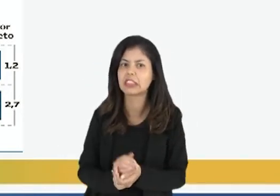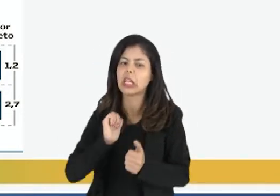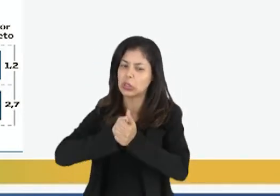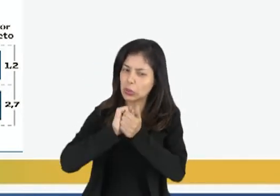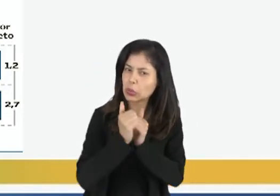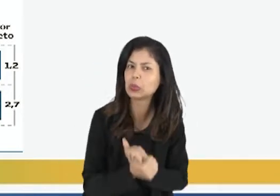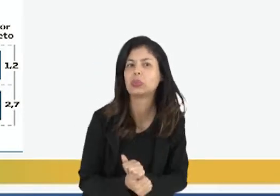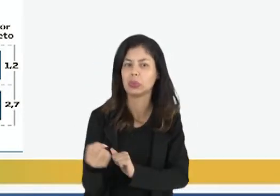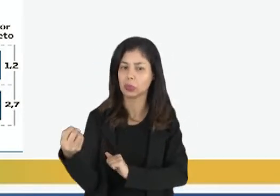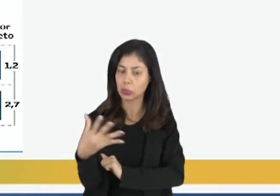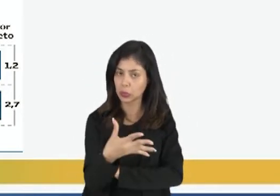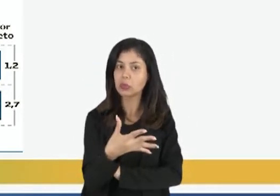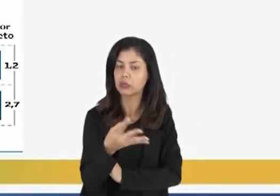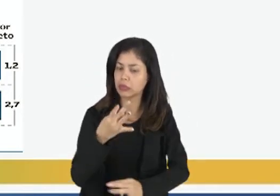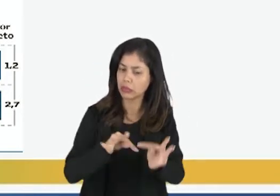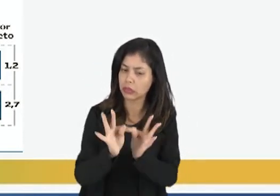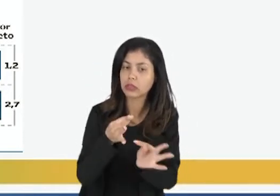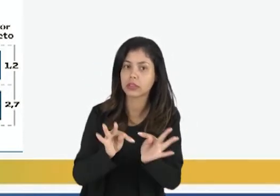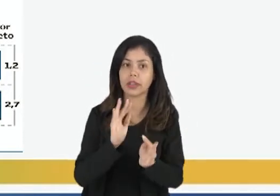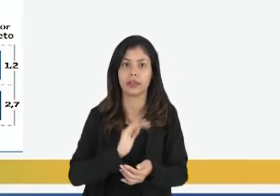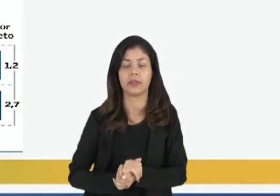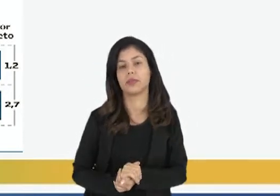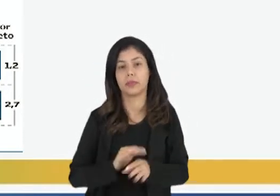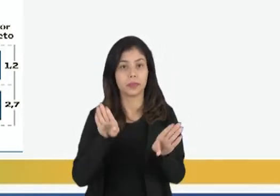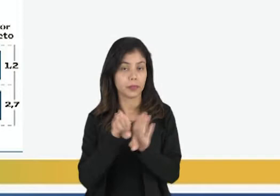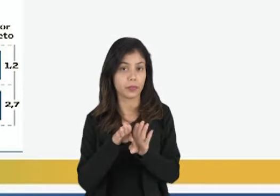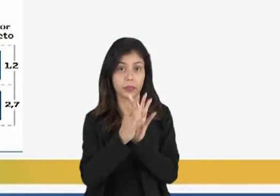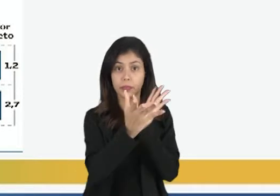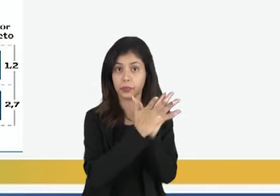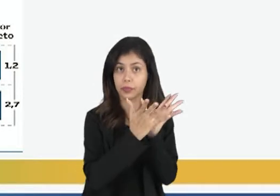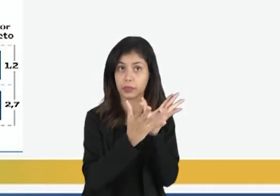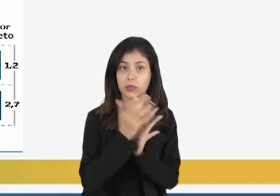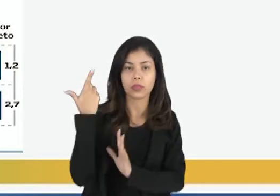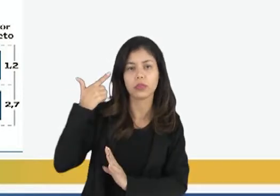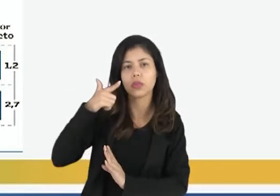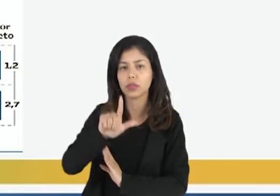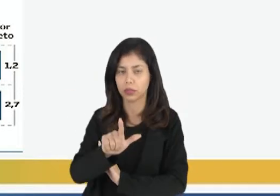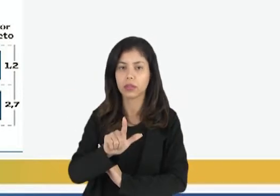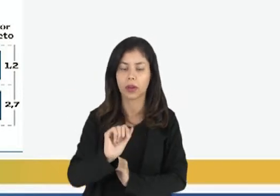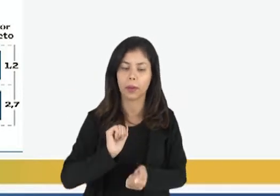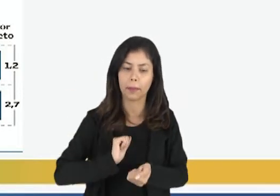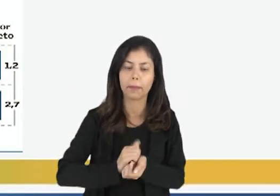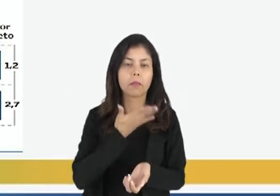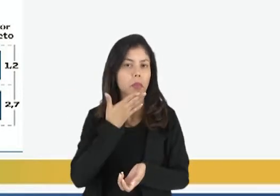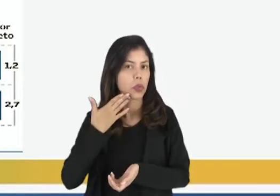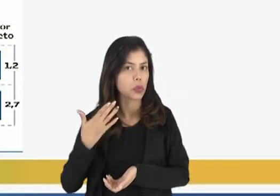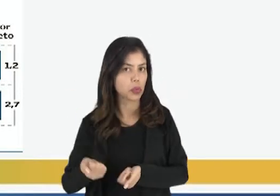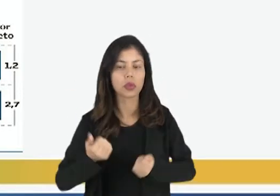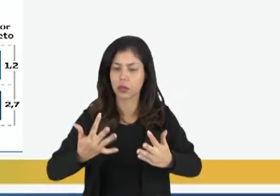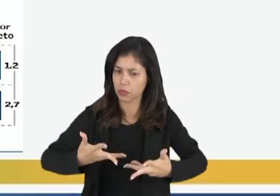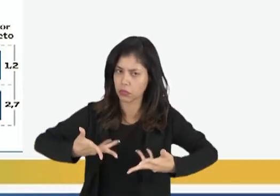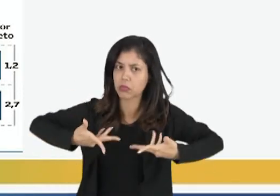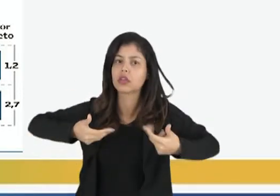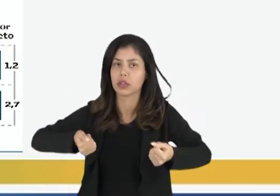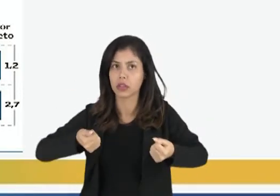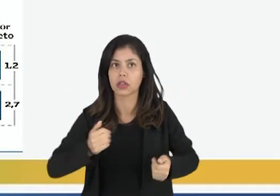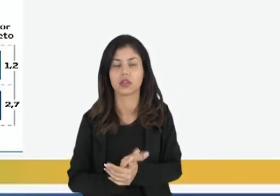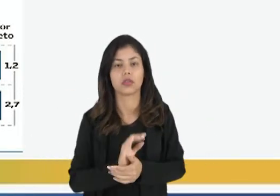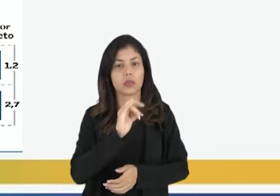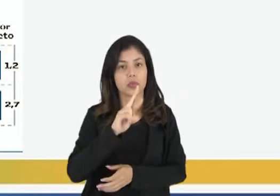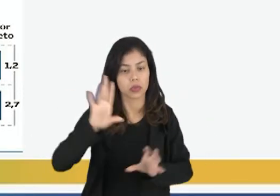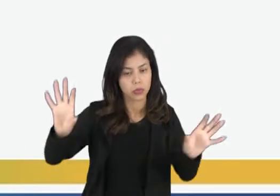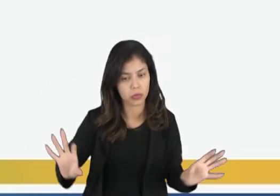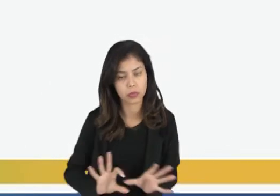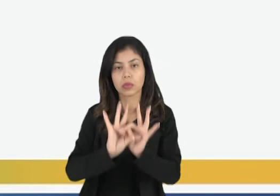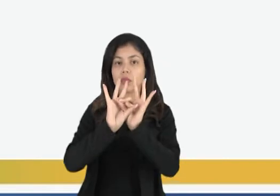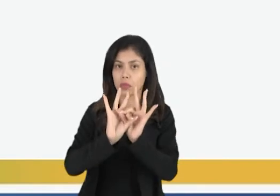adaptar a essas novas tendências tecnológicas, para um grupo que consegue ter maior habilidade nos instrumentos que estão